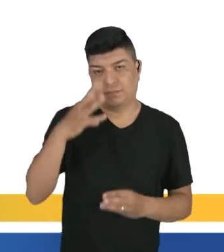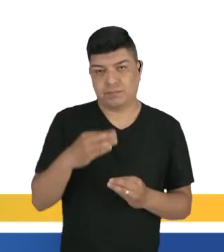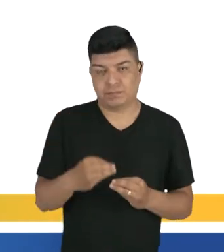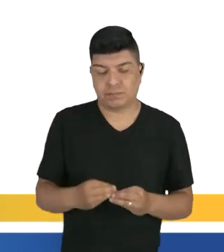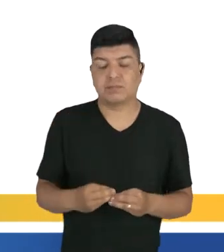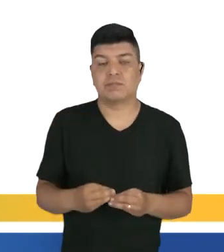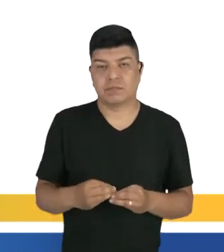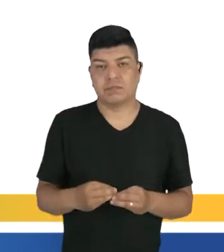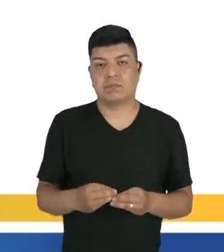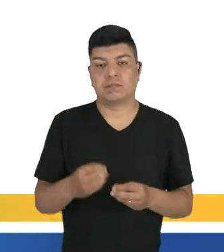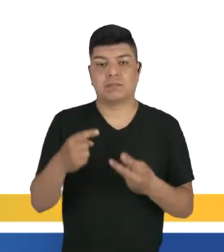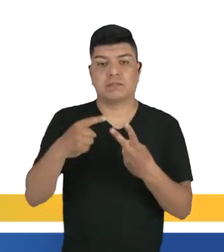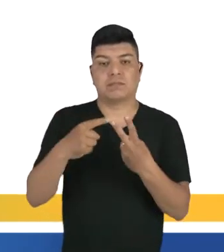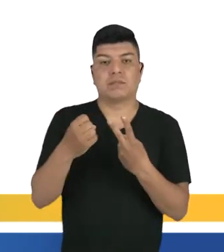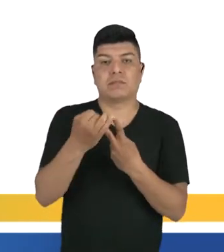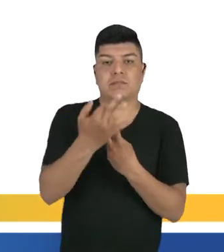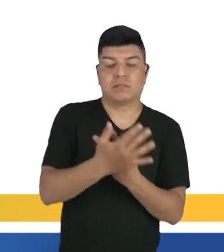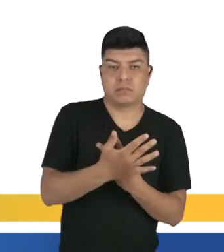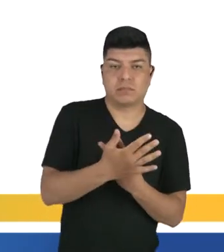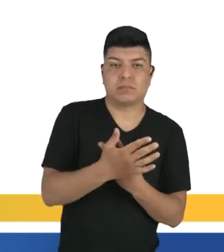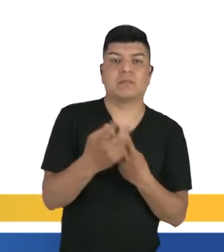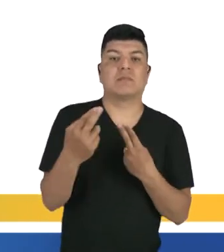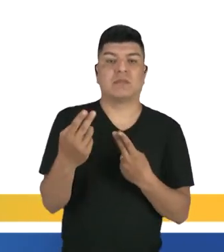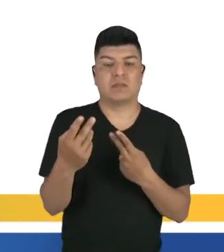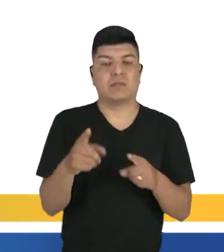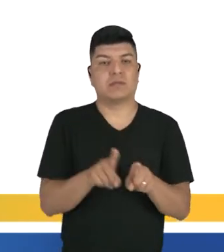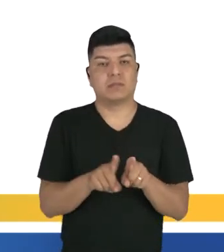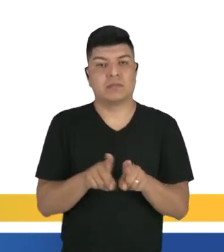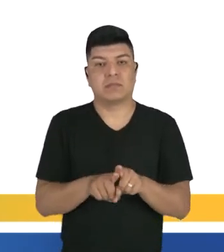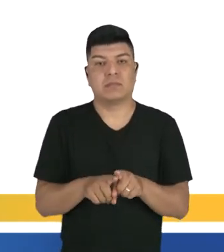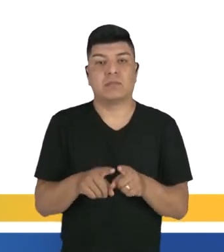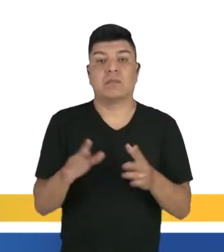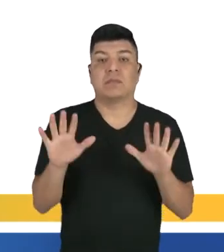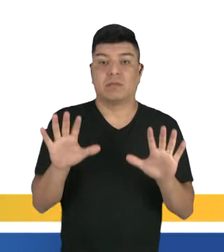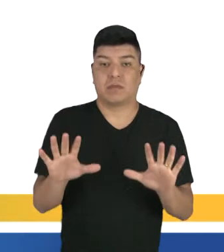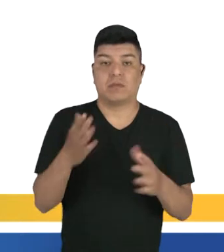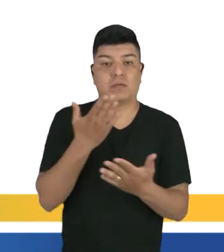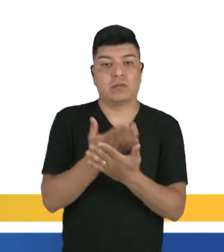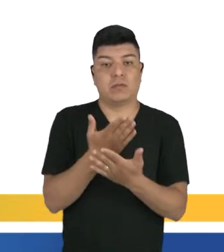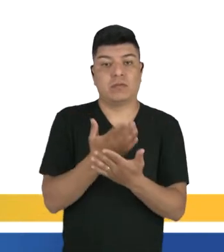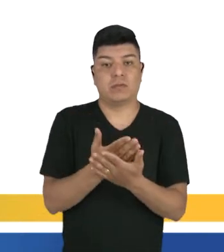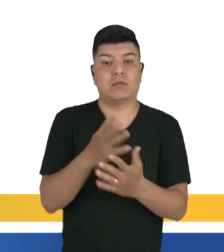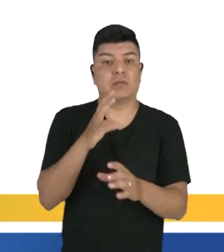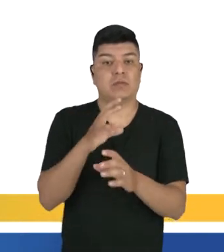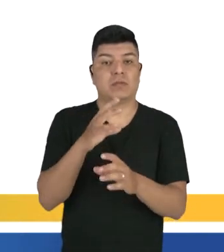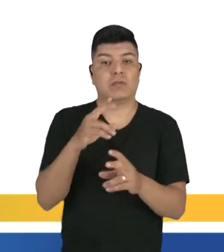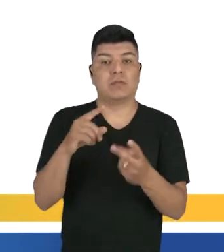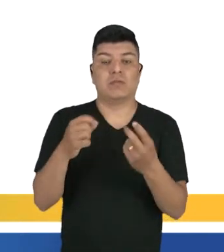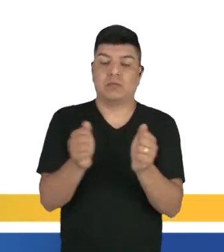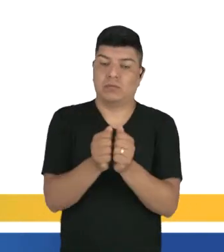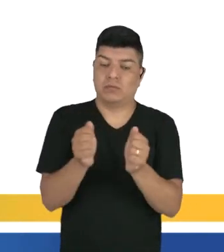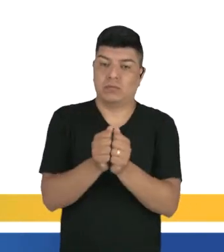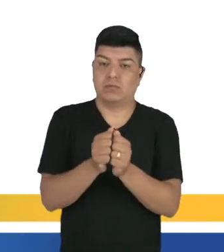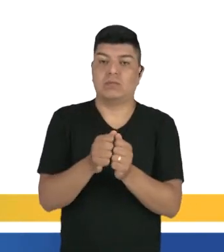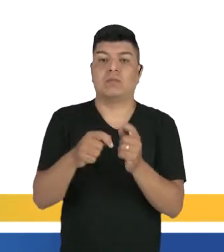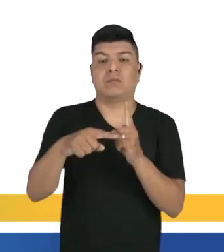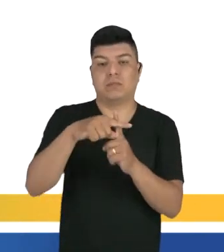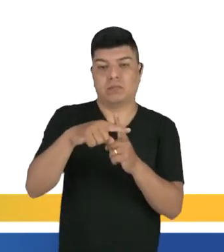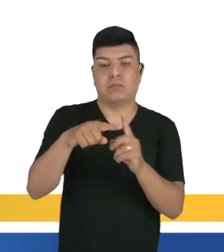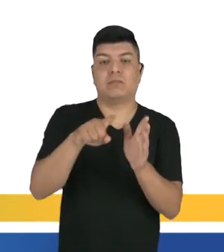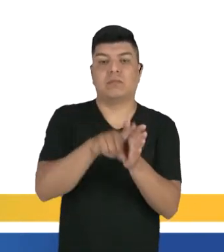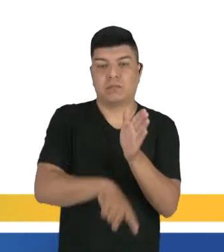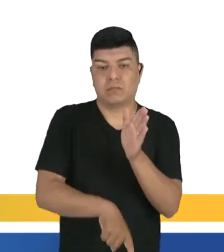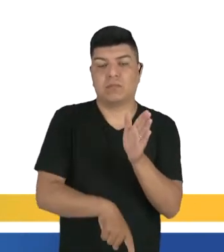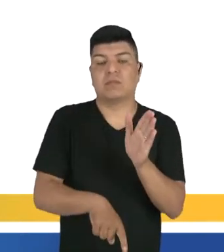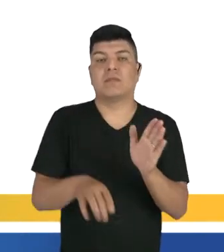sobre radicais e radicais semelhantes, estamos em condição de estudar as operações com radicais. Em relação à